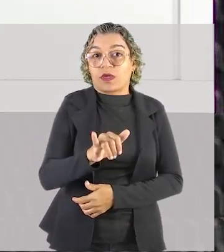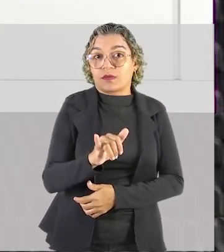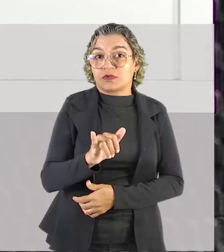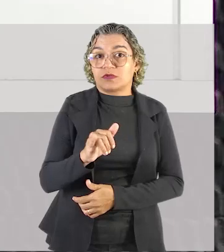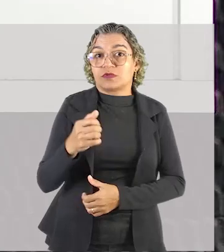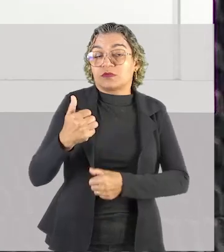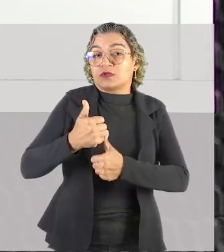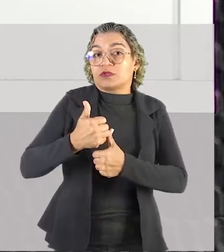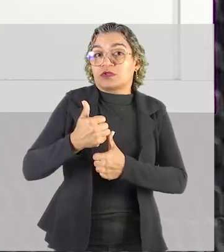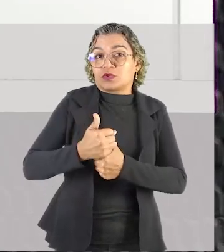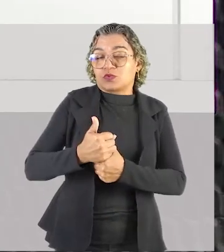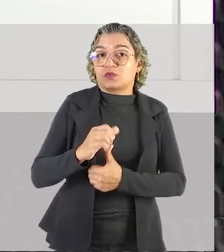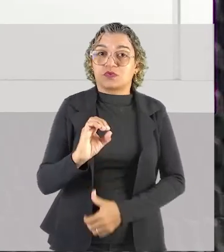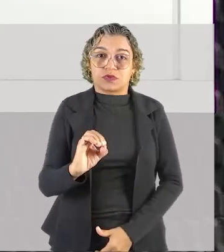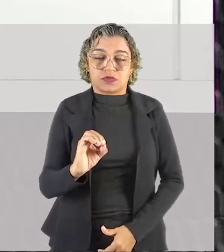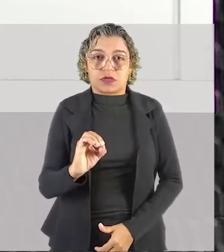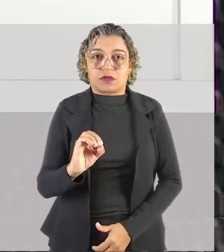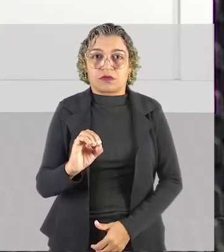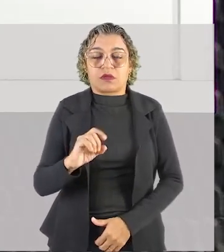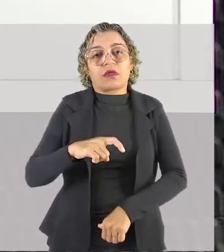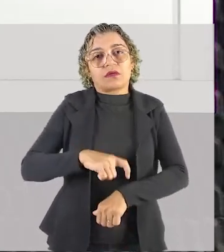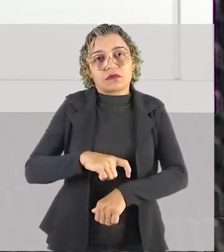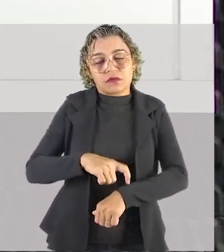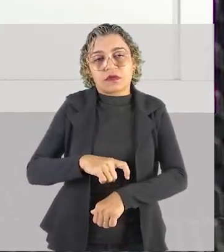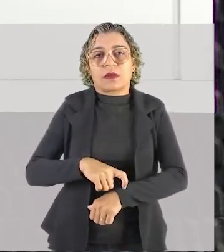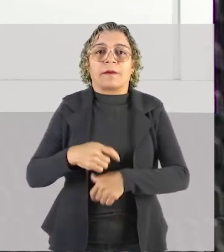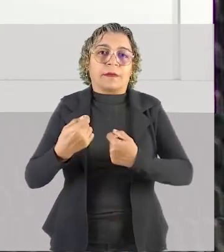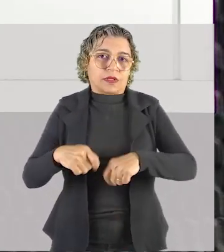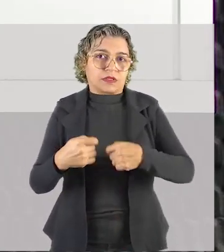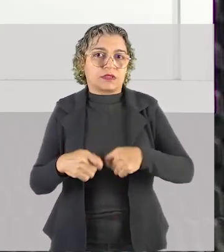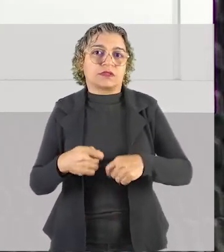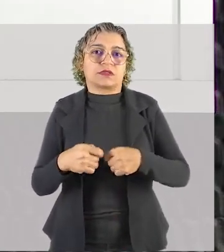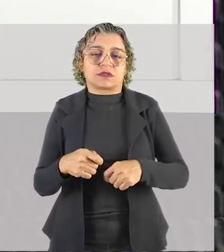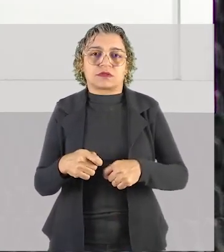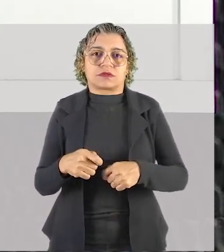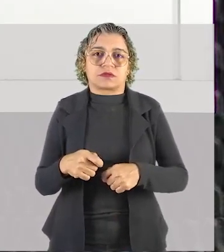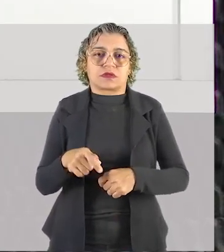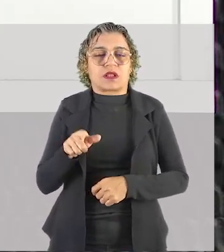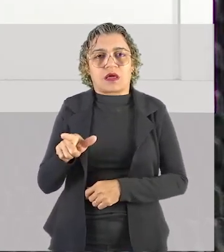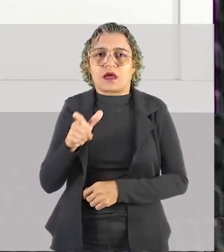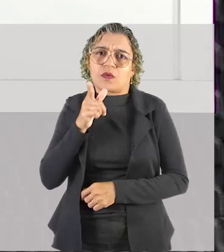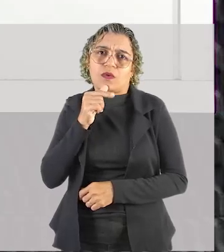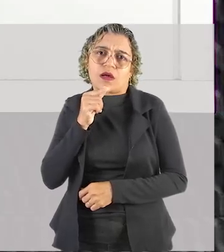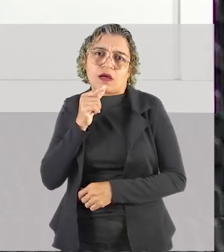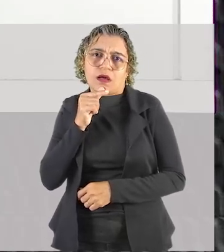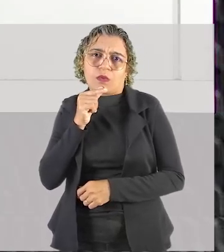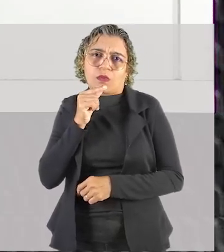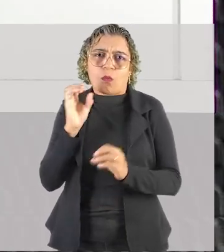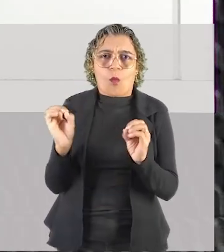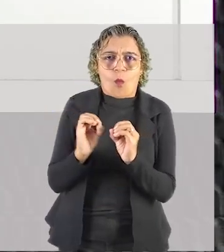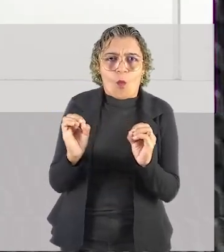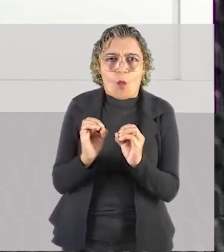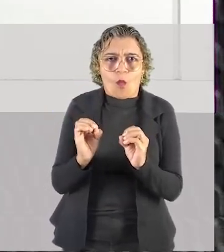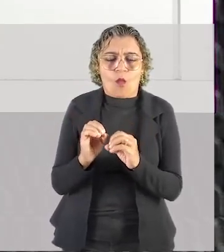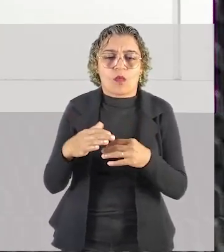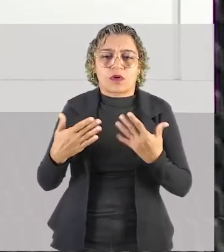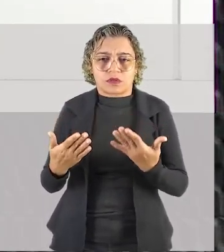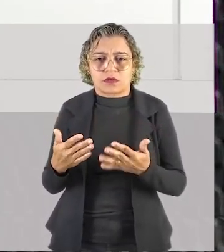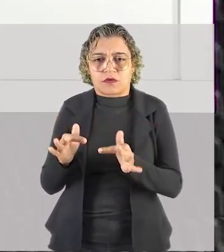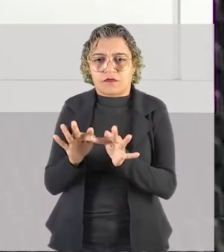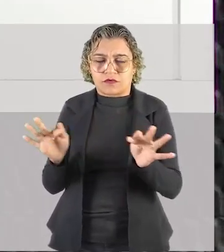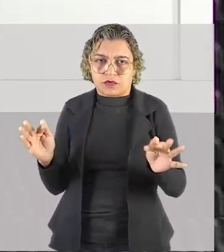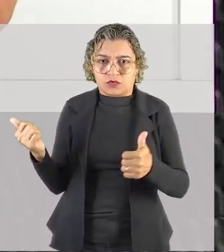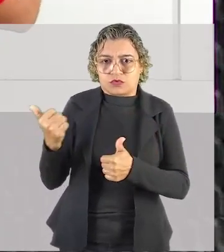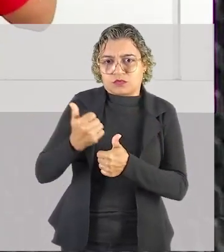zero. Aí eu vou ter o tempo que foi necessário para que não tenha nada no reservatório. Tá? Então você vem na